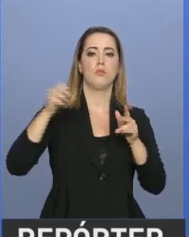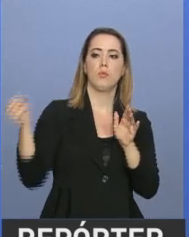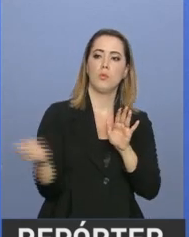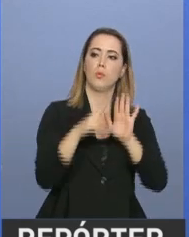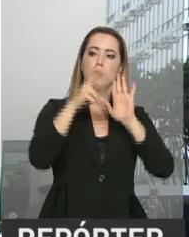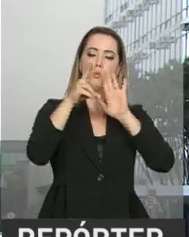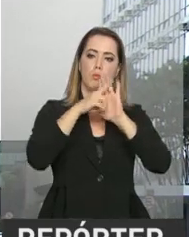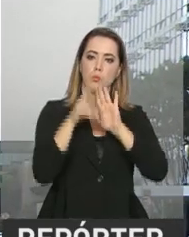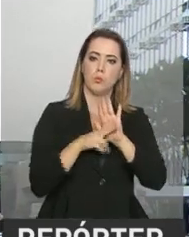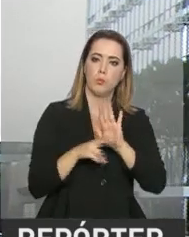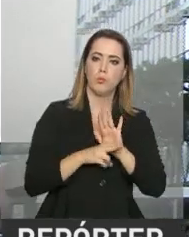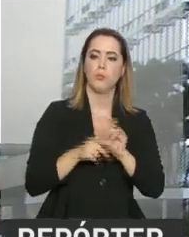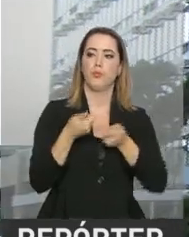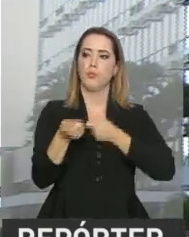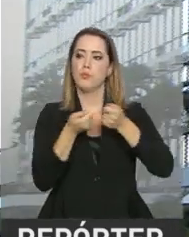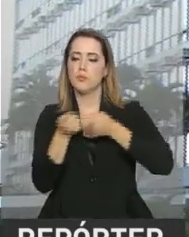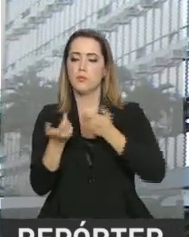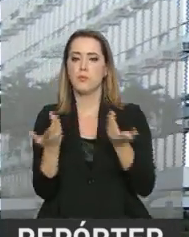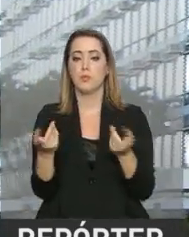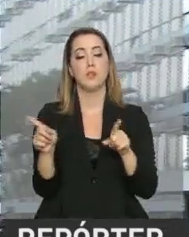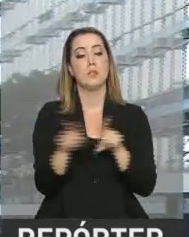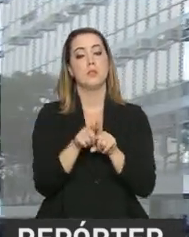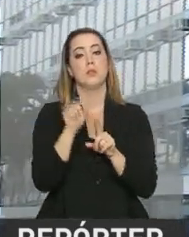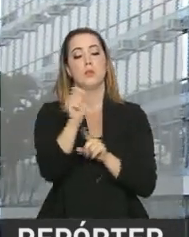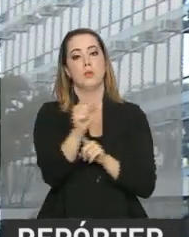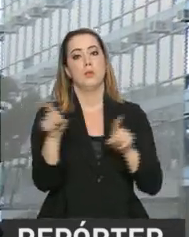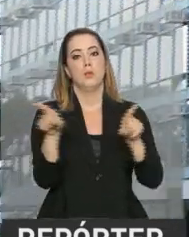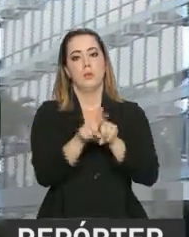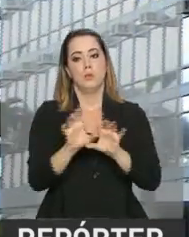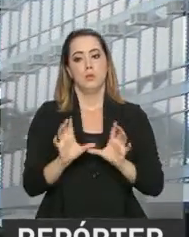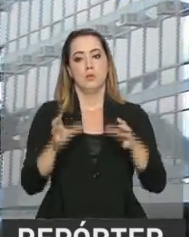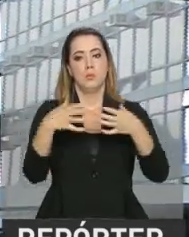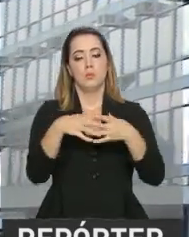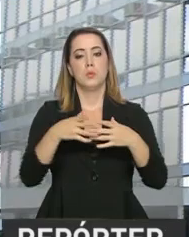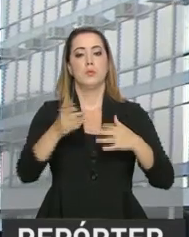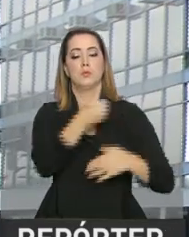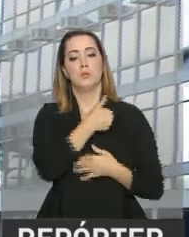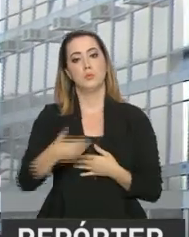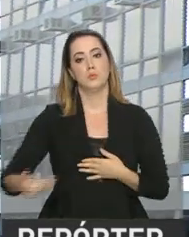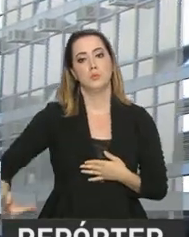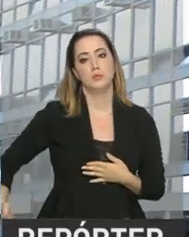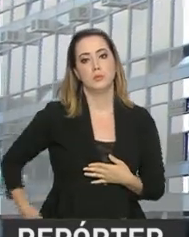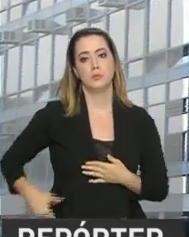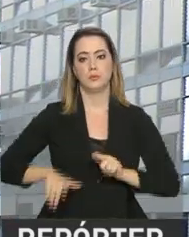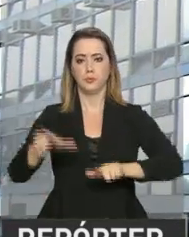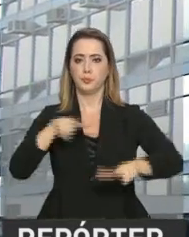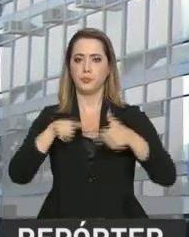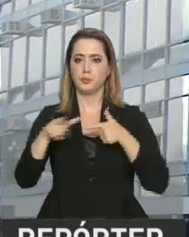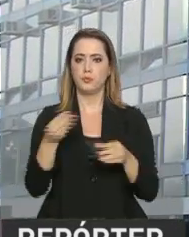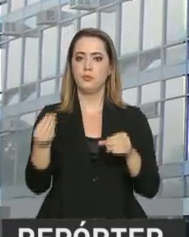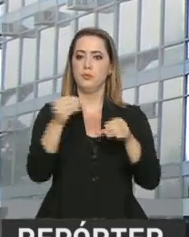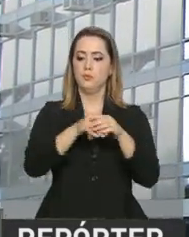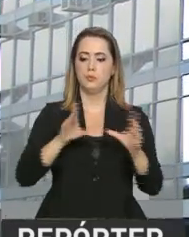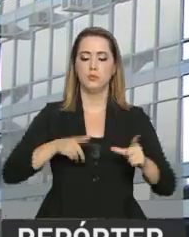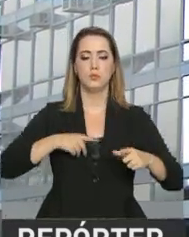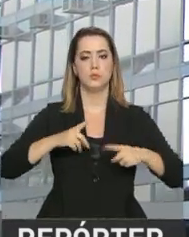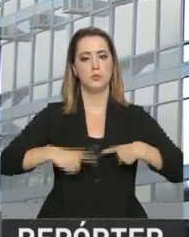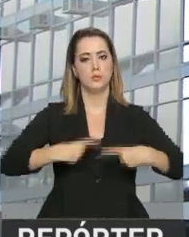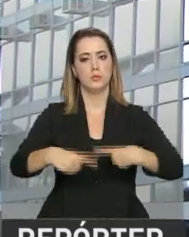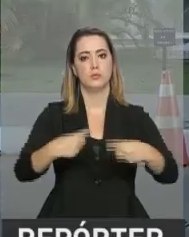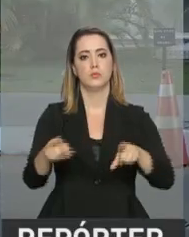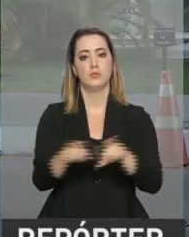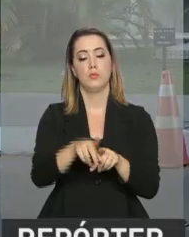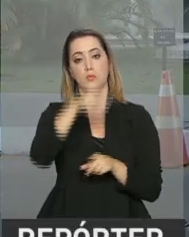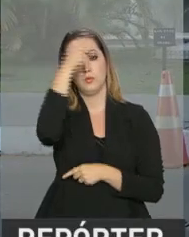pequenos ajustes as mudanças se estendem a servidores públicos inclusive dos estados e municípios políticos e Trabalhadores